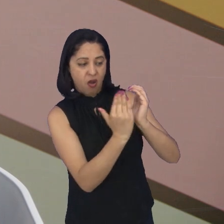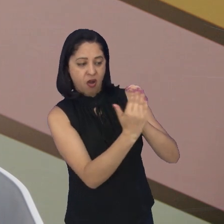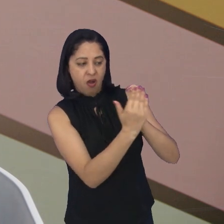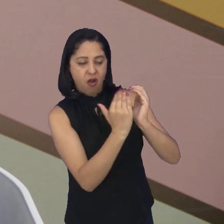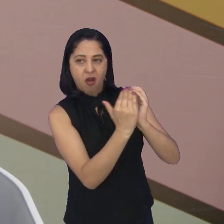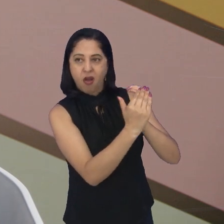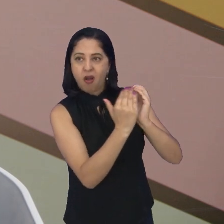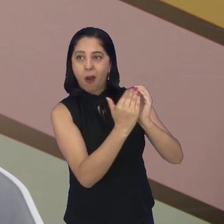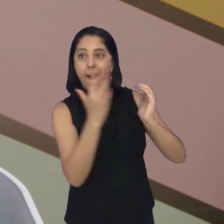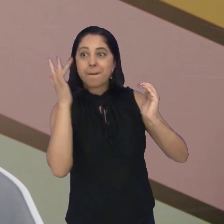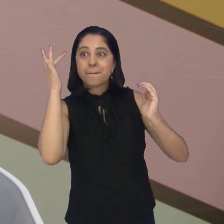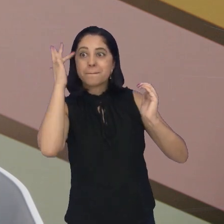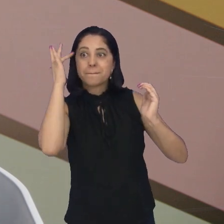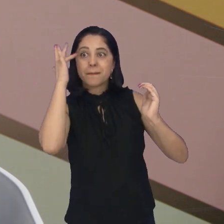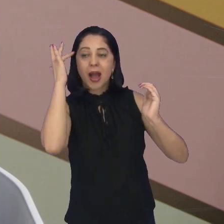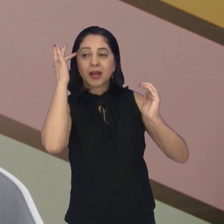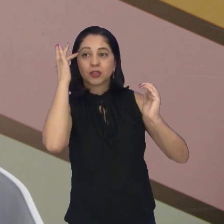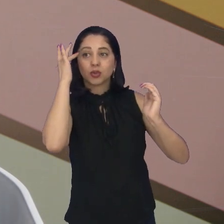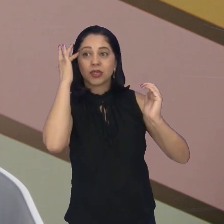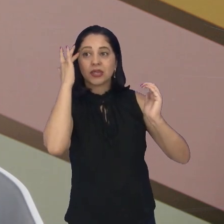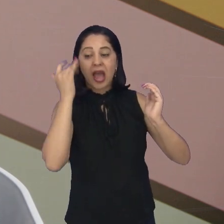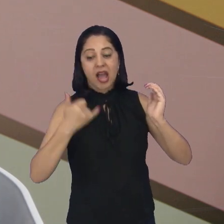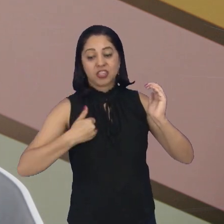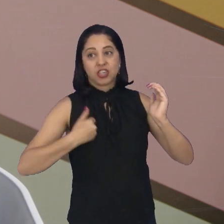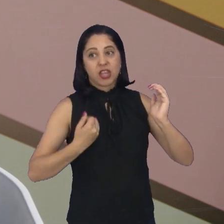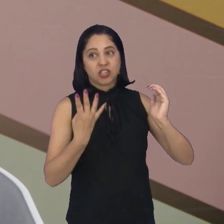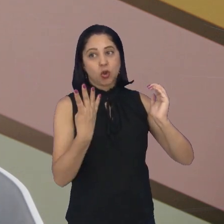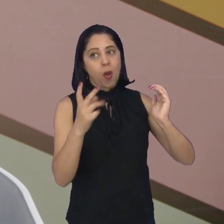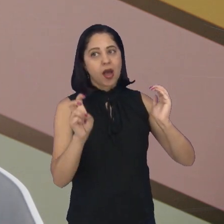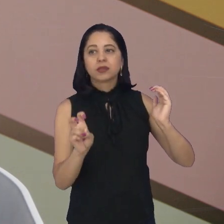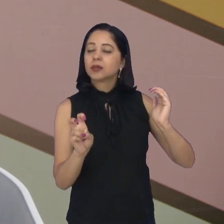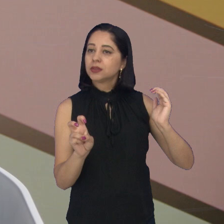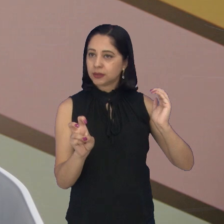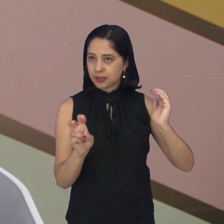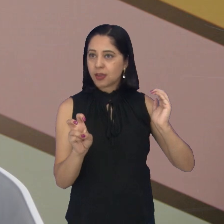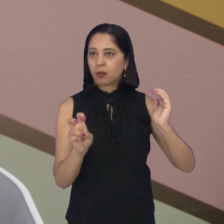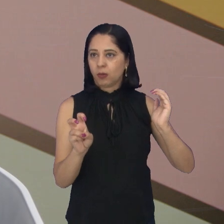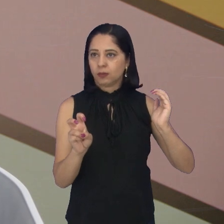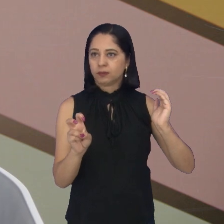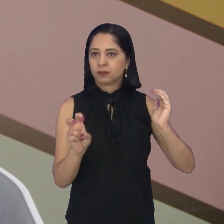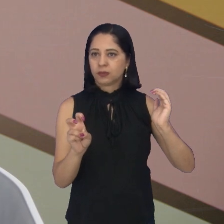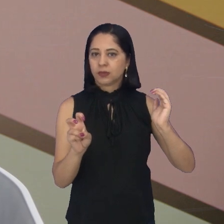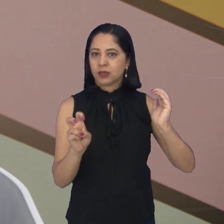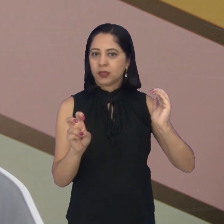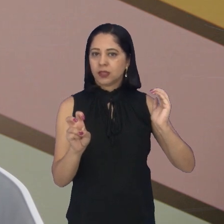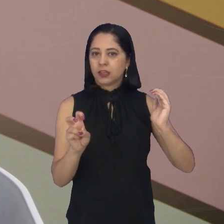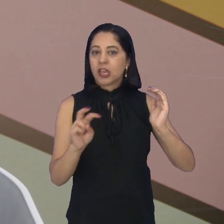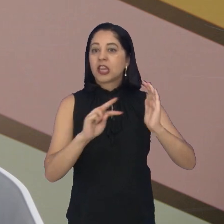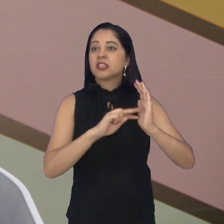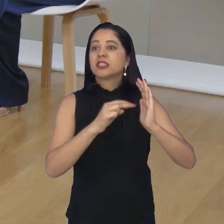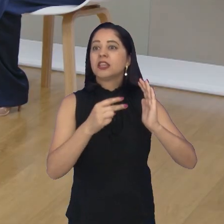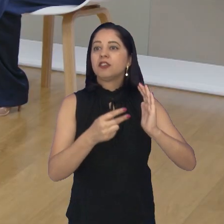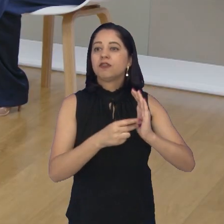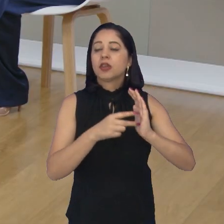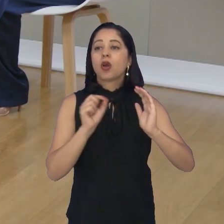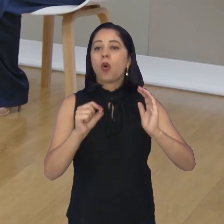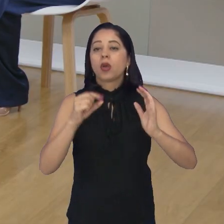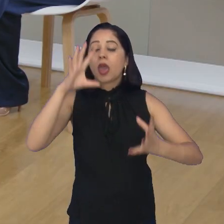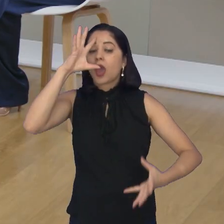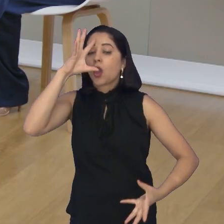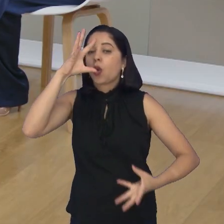ele começa a se desenvolver por volta dos 4, 5 anos, que é o que nos dá a noção, a capacidade